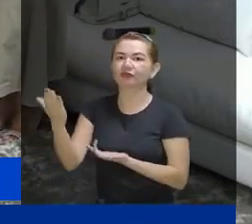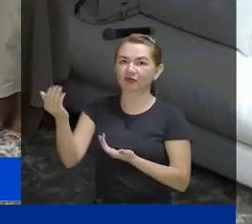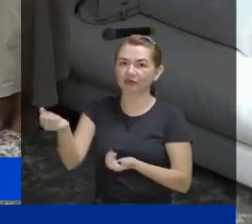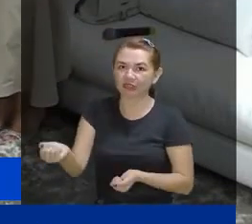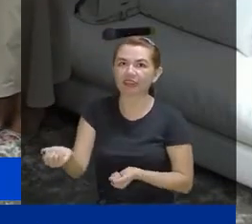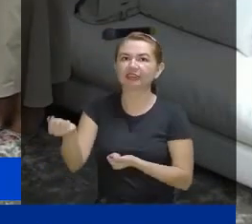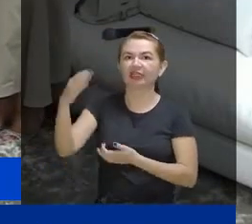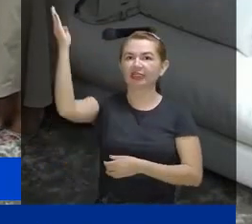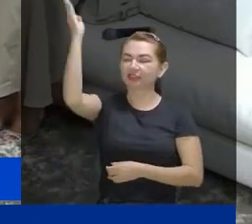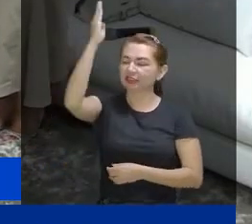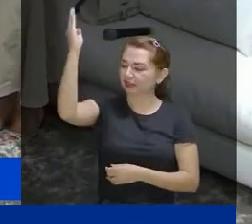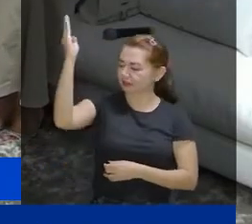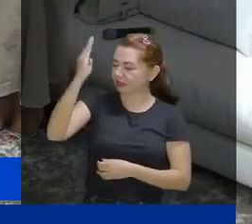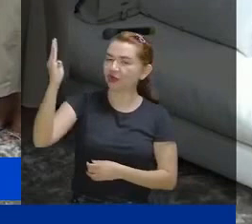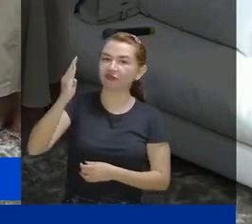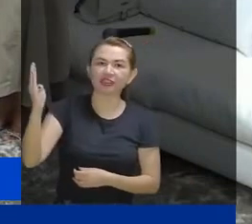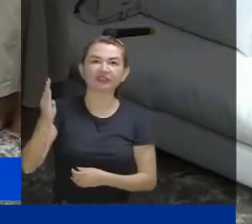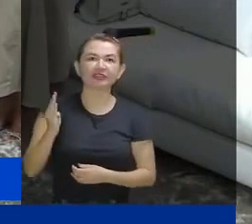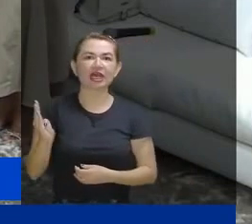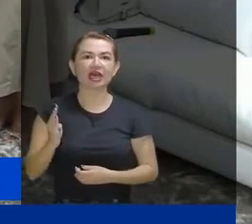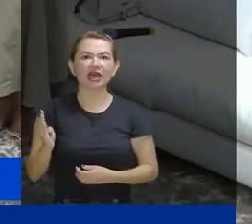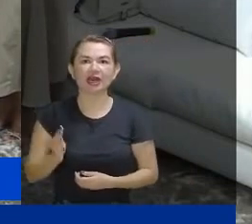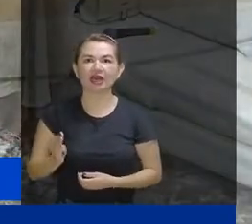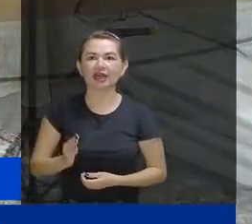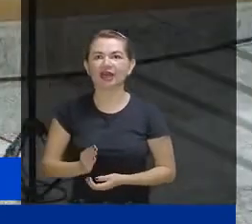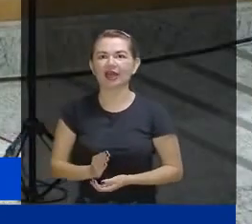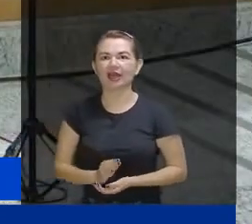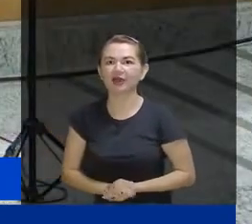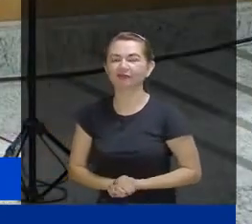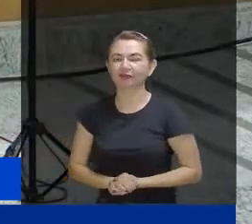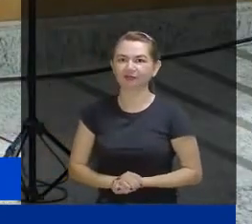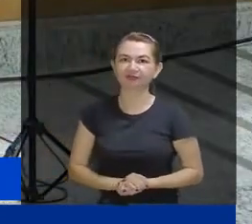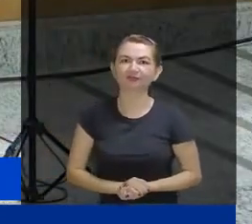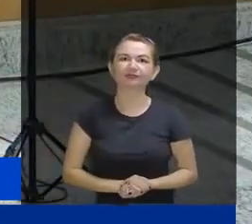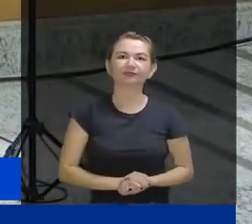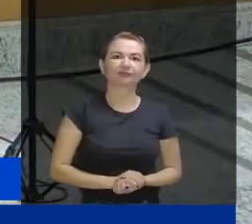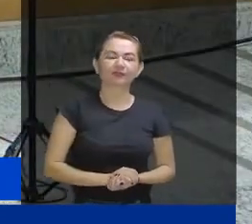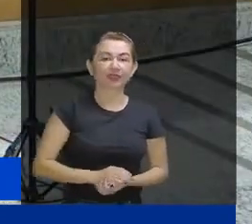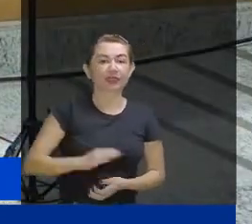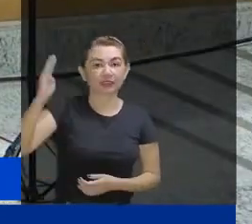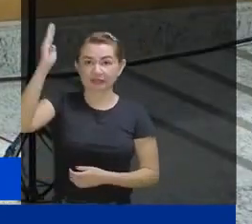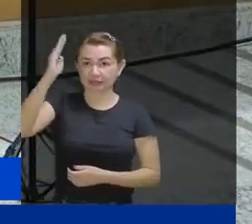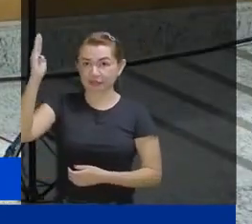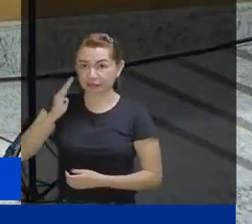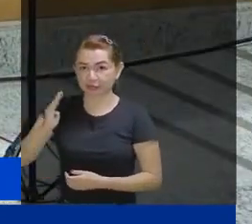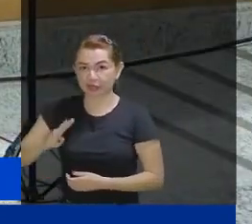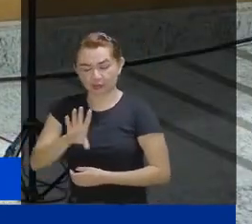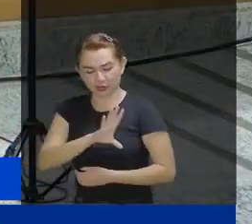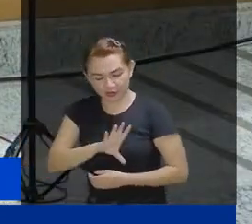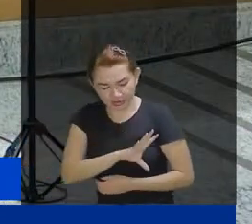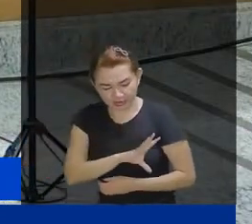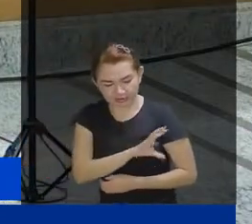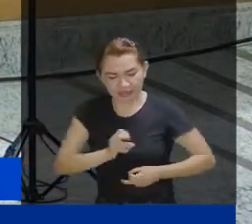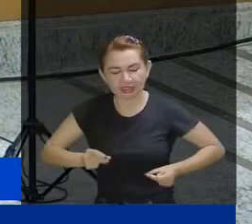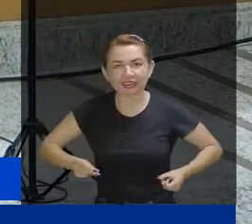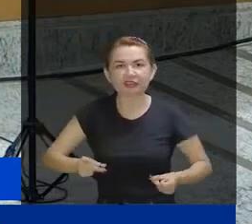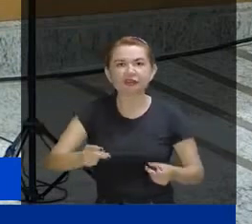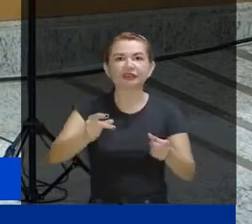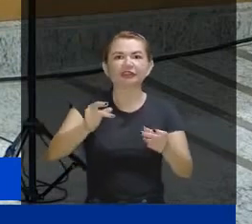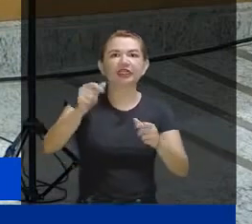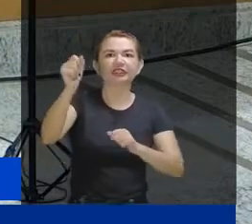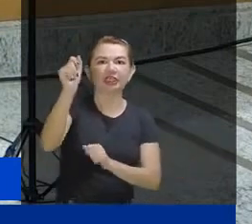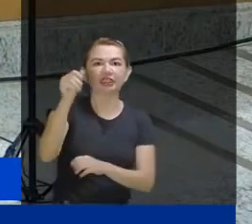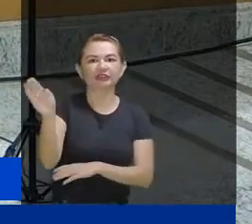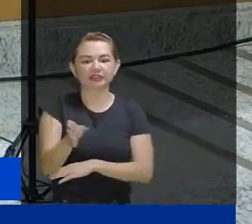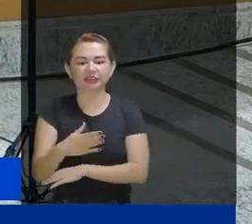amada, idolatrada, salve, salve, Brasil de amor